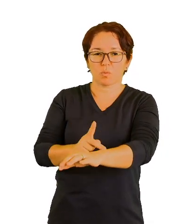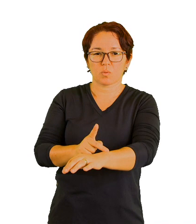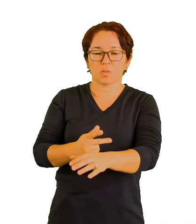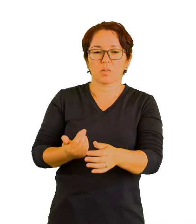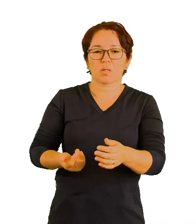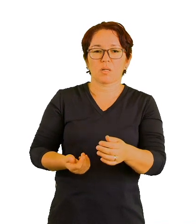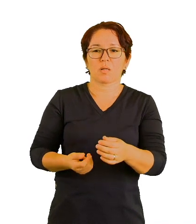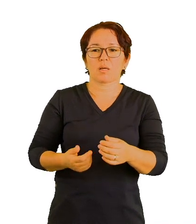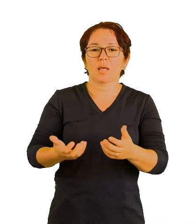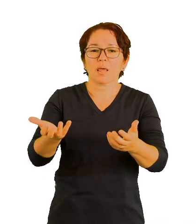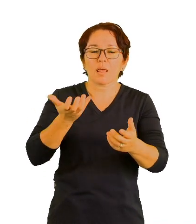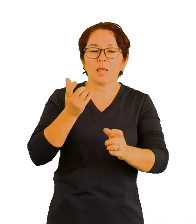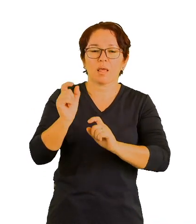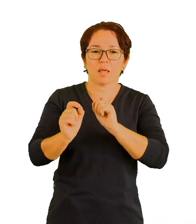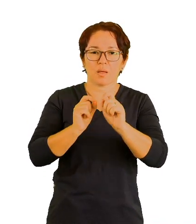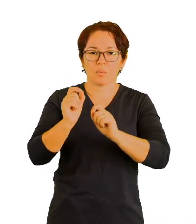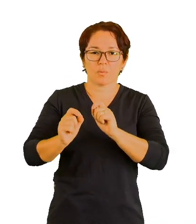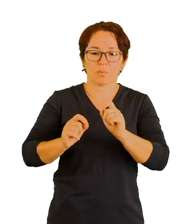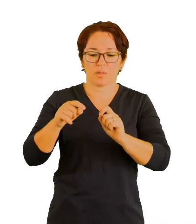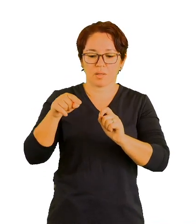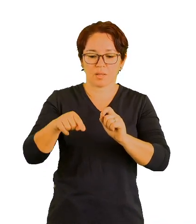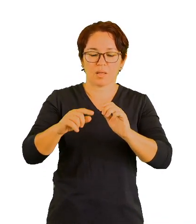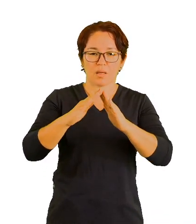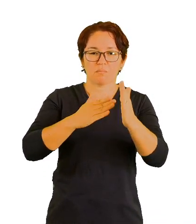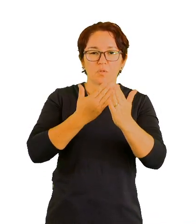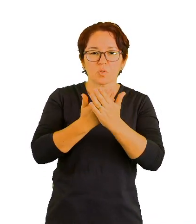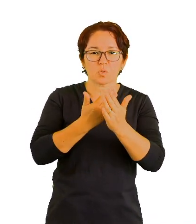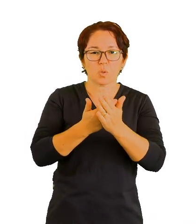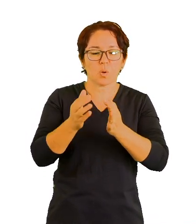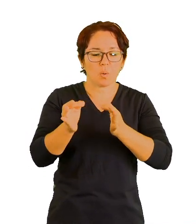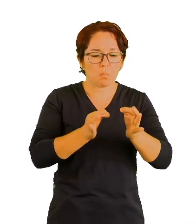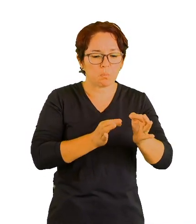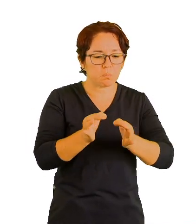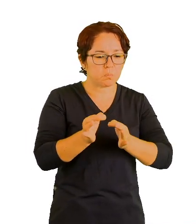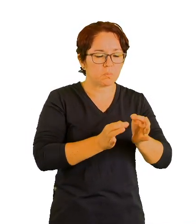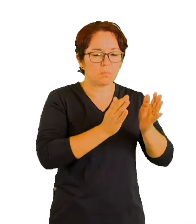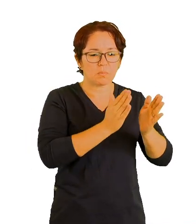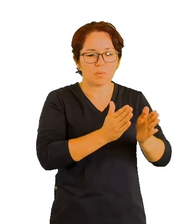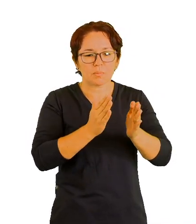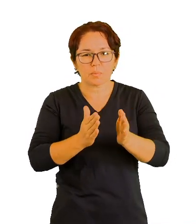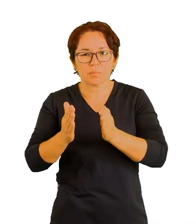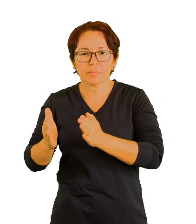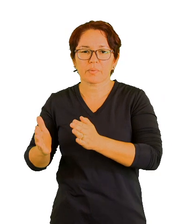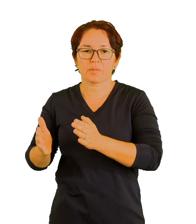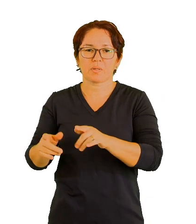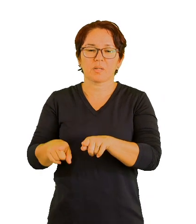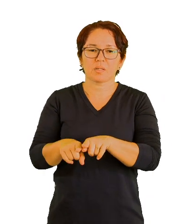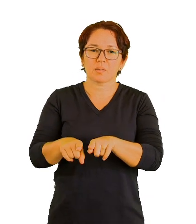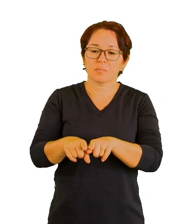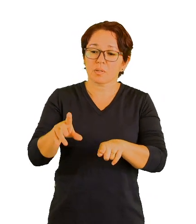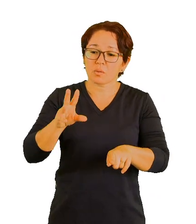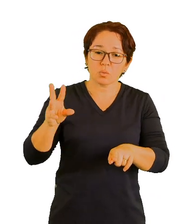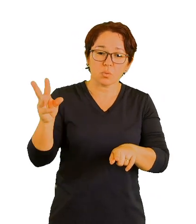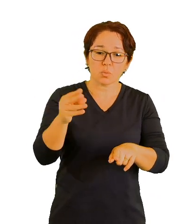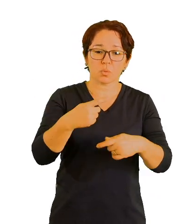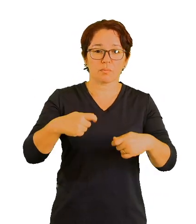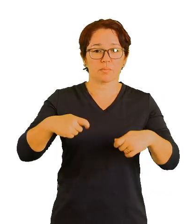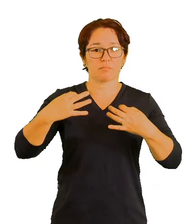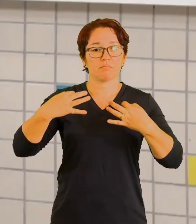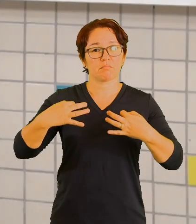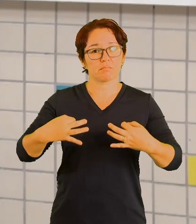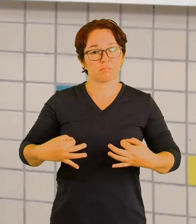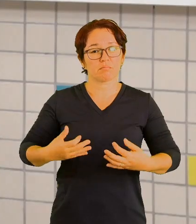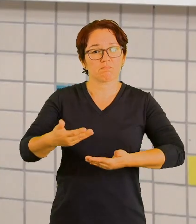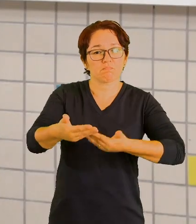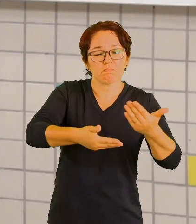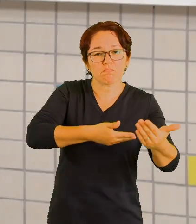organização e o funcionamento da escola e regulamenta as relações entre os participantes do processo educativo.